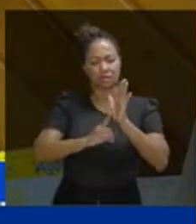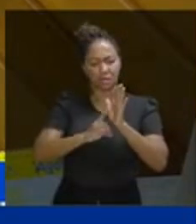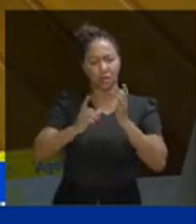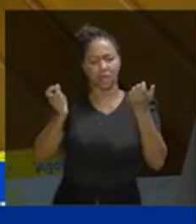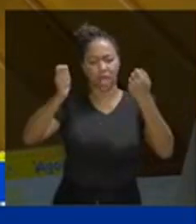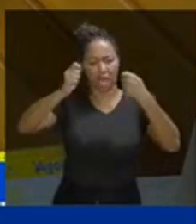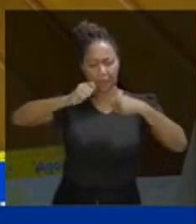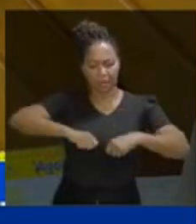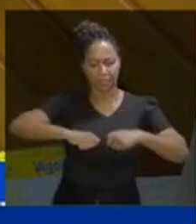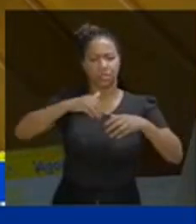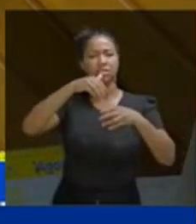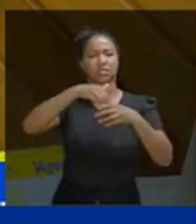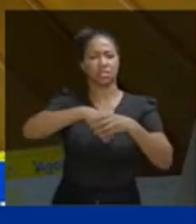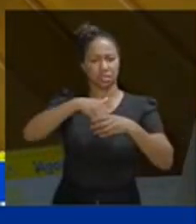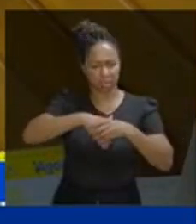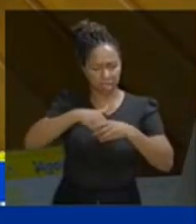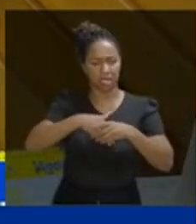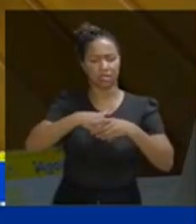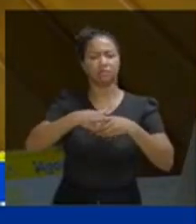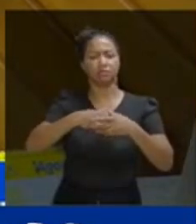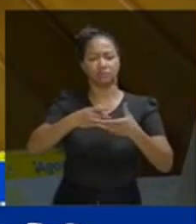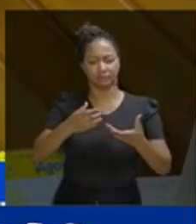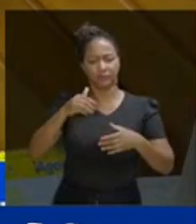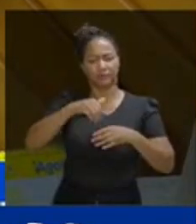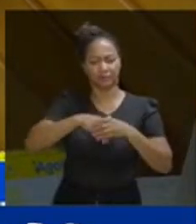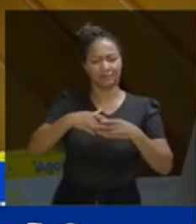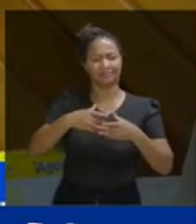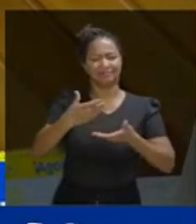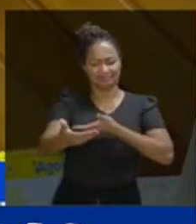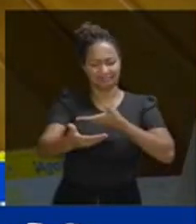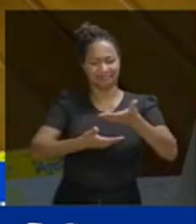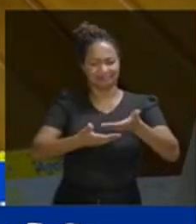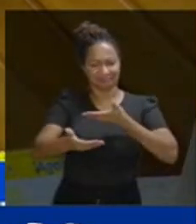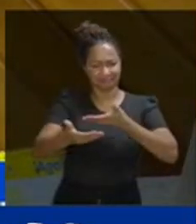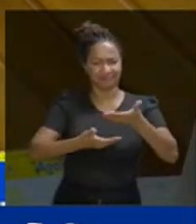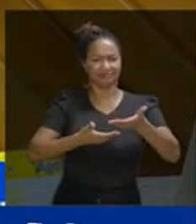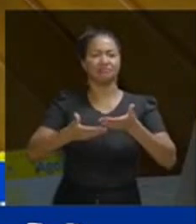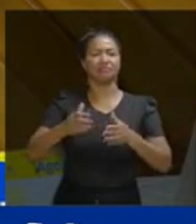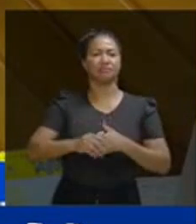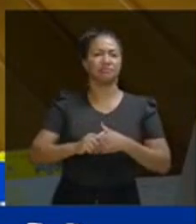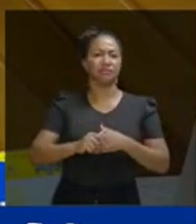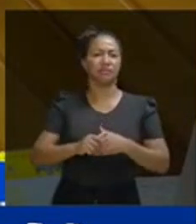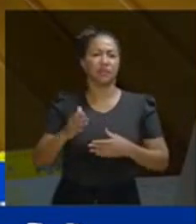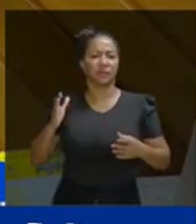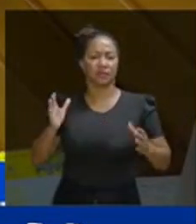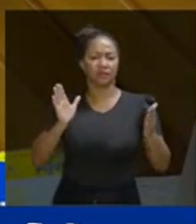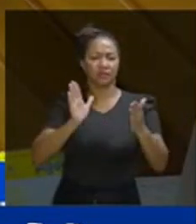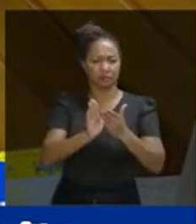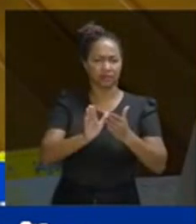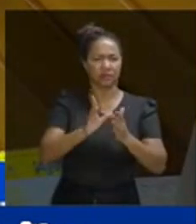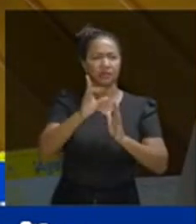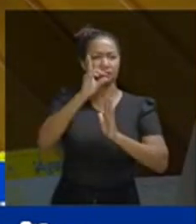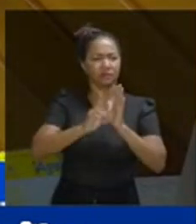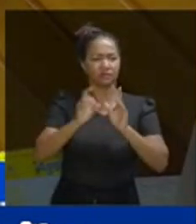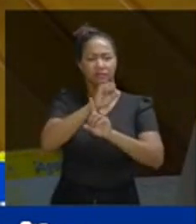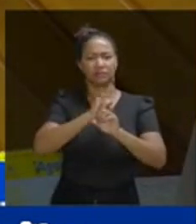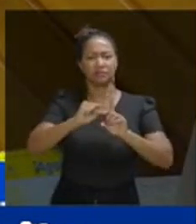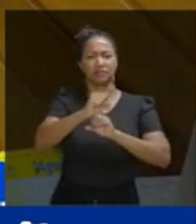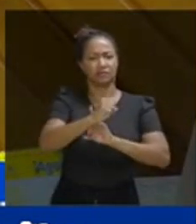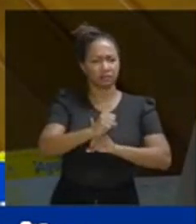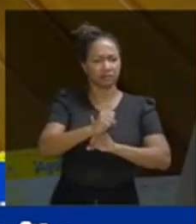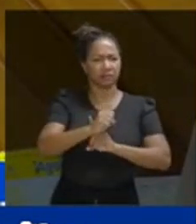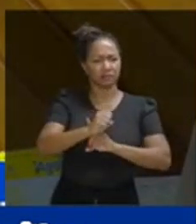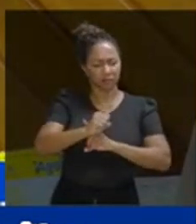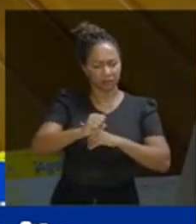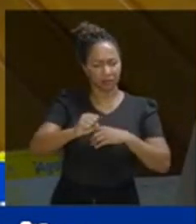capacidade eleitoral ativa e passiva e a imunidade formal do candidato em confronto com o direito da sociedade a